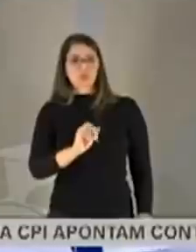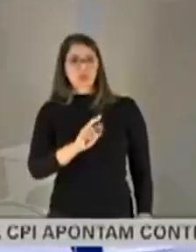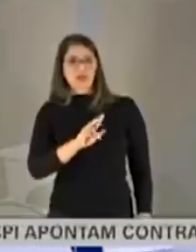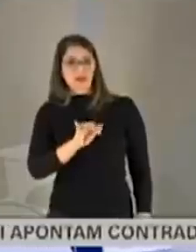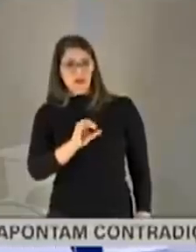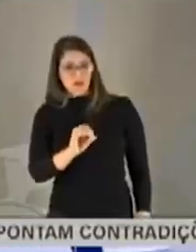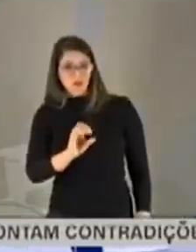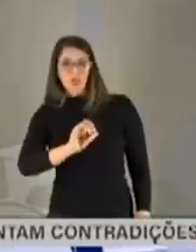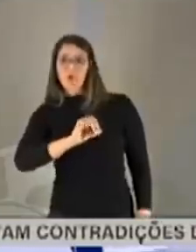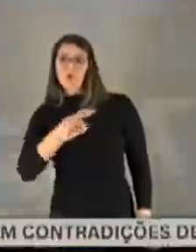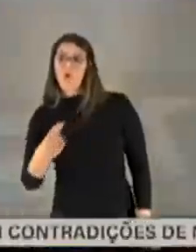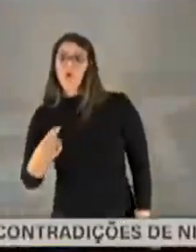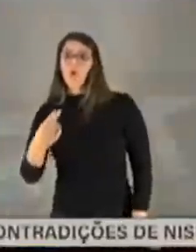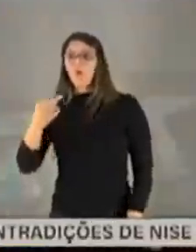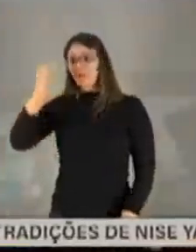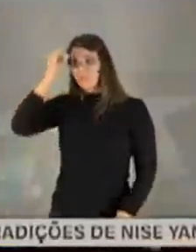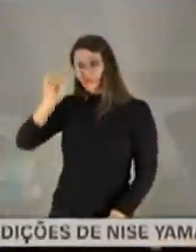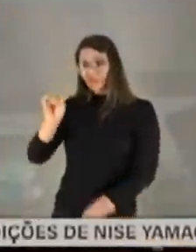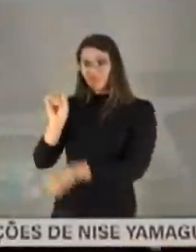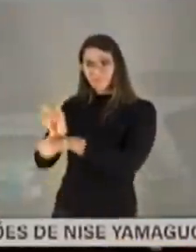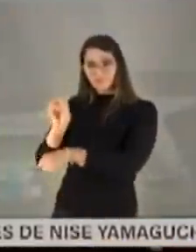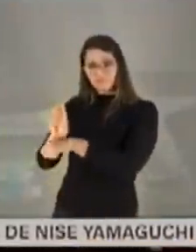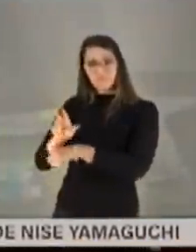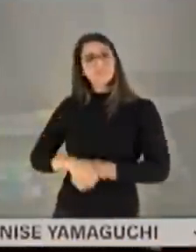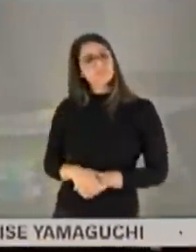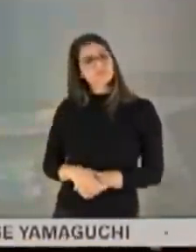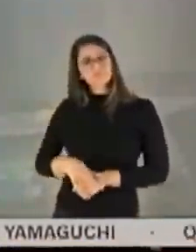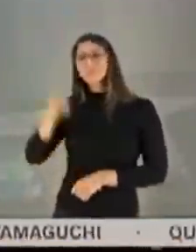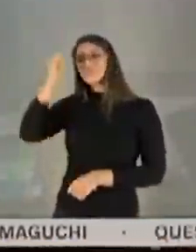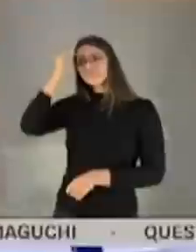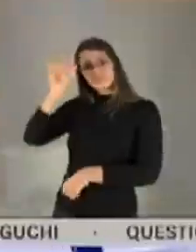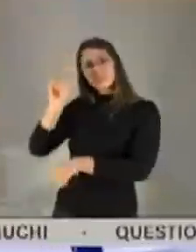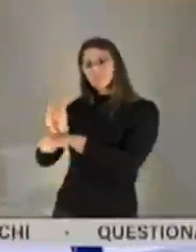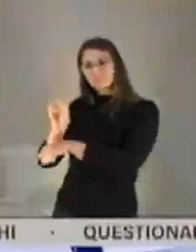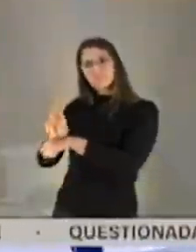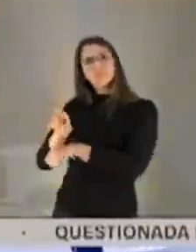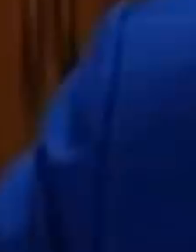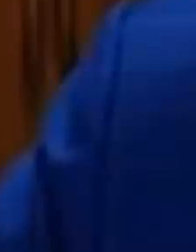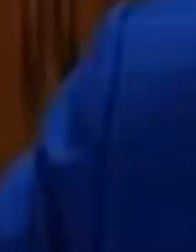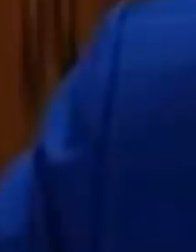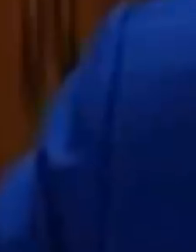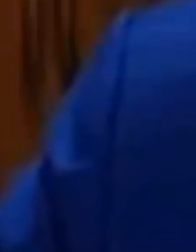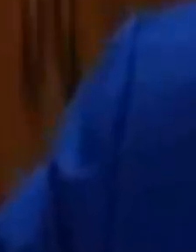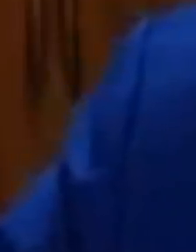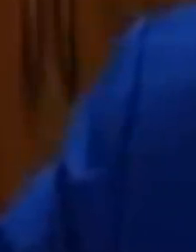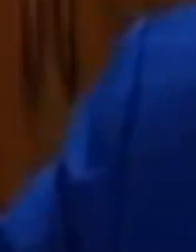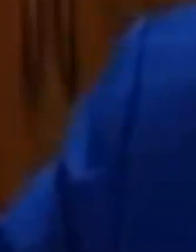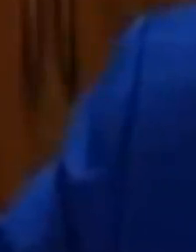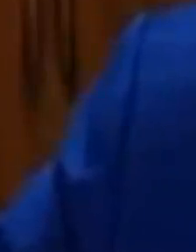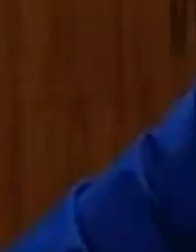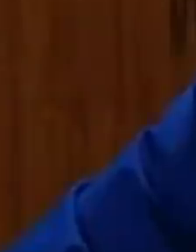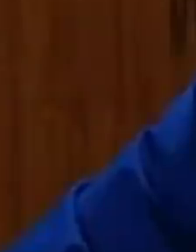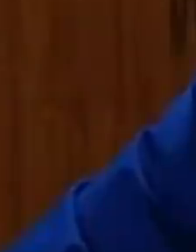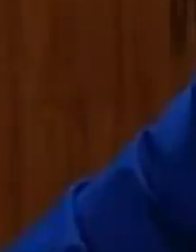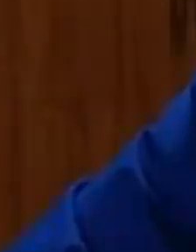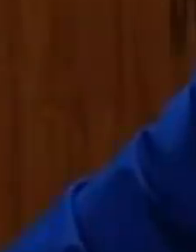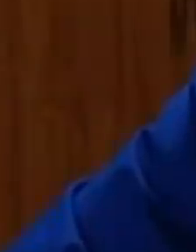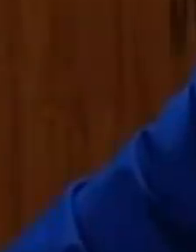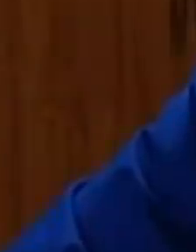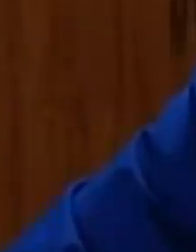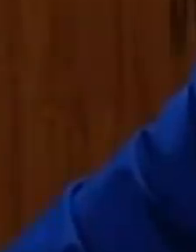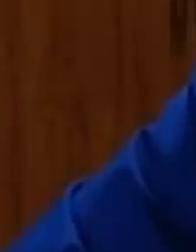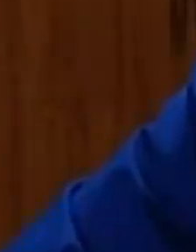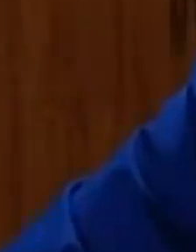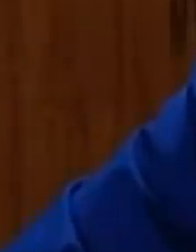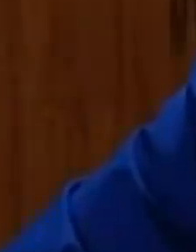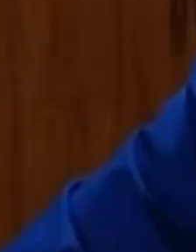Me diga, responda. Não, foi um antiviral. Antiviral. Pois bem, não foi antes pro outro usuário. Aliás, a senhora sabe a que família, a que